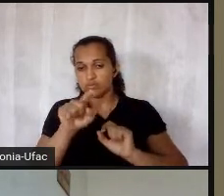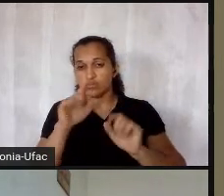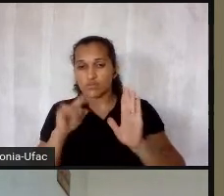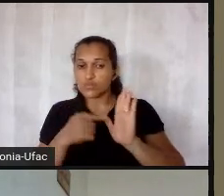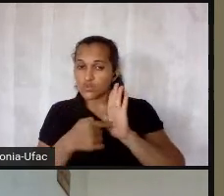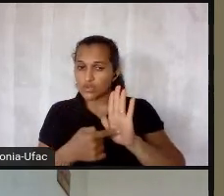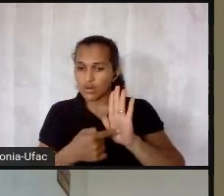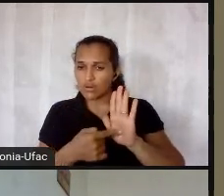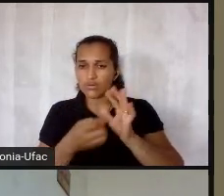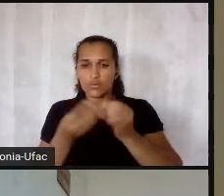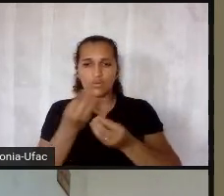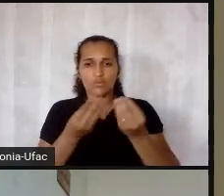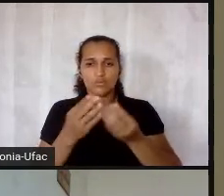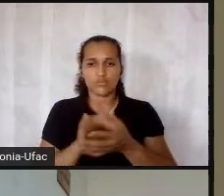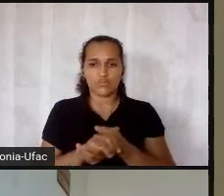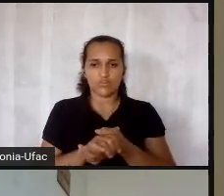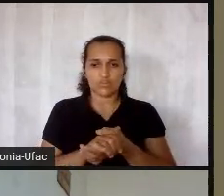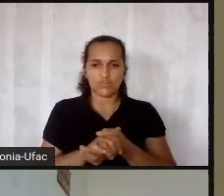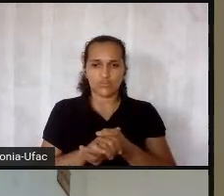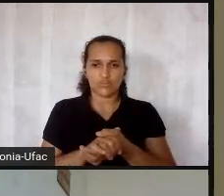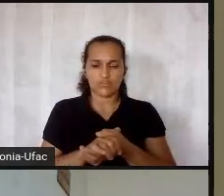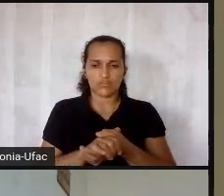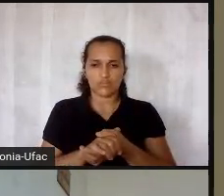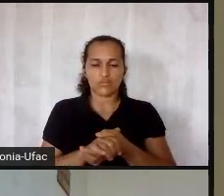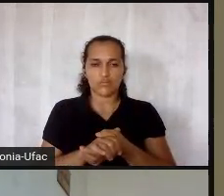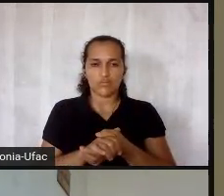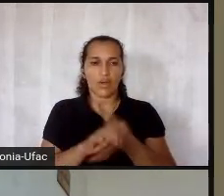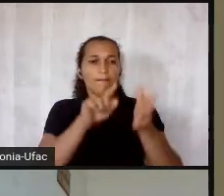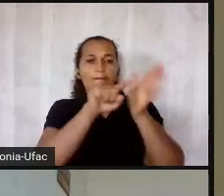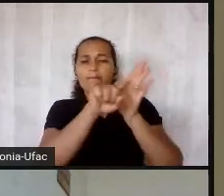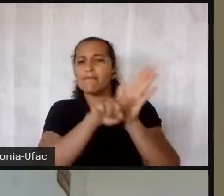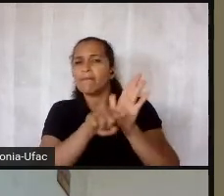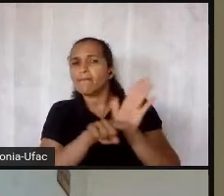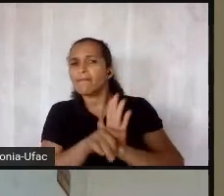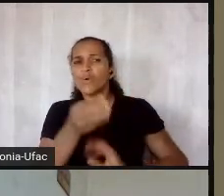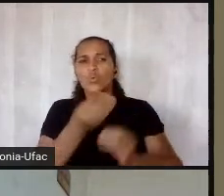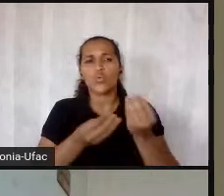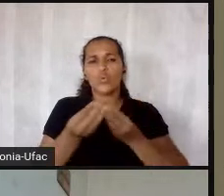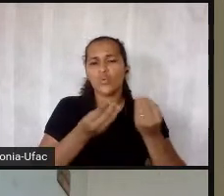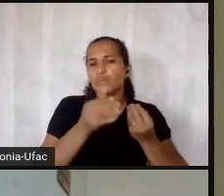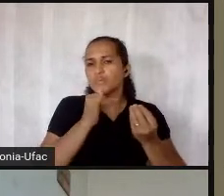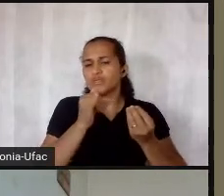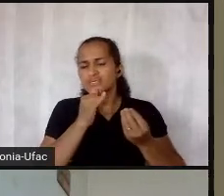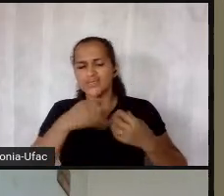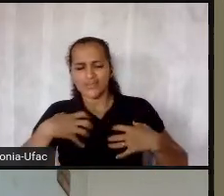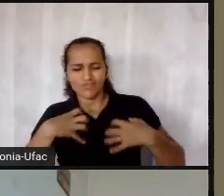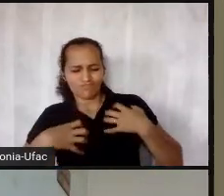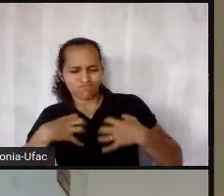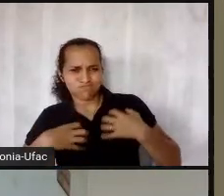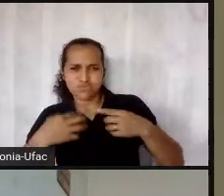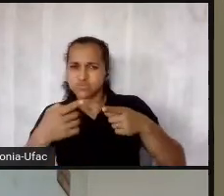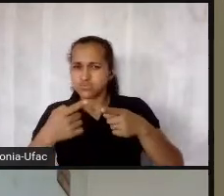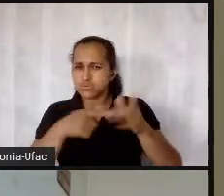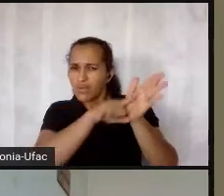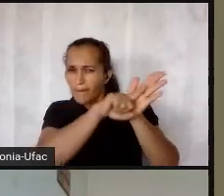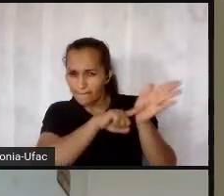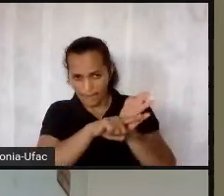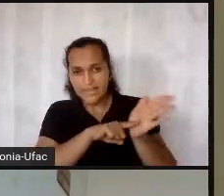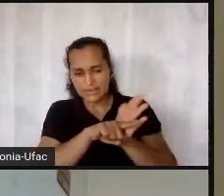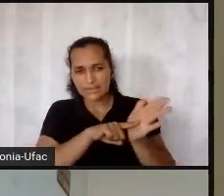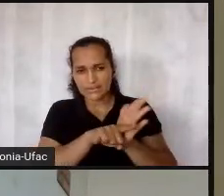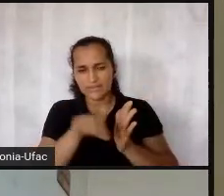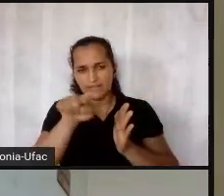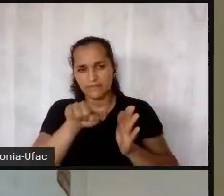A pergunta de inquietação que moveu para fazer essa pesquisa